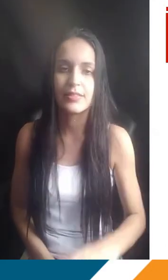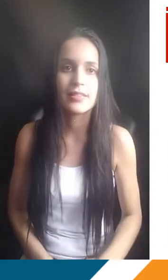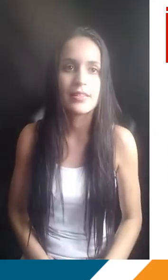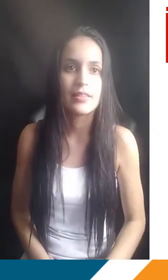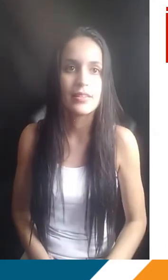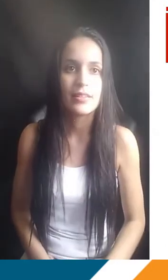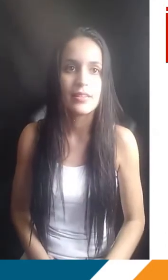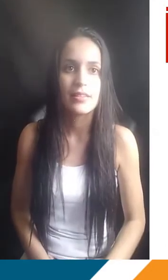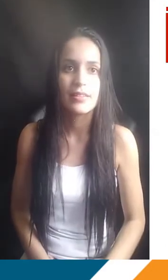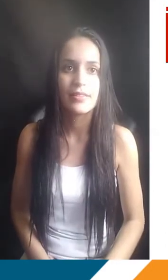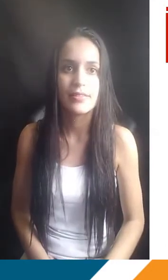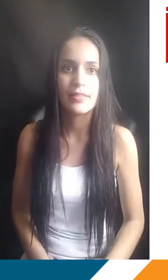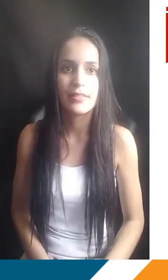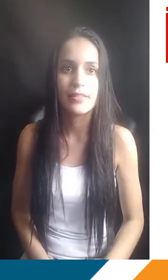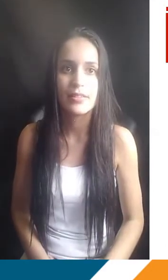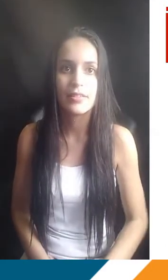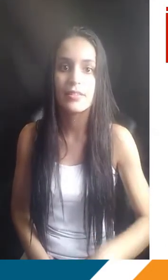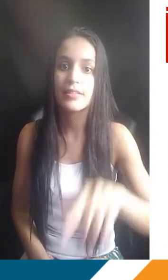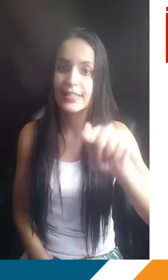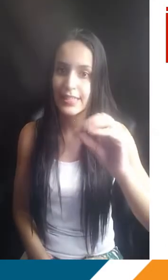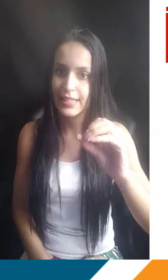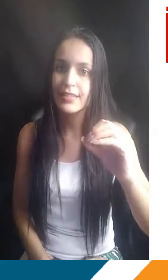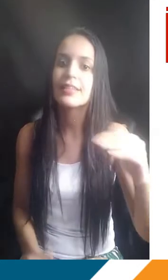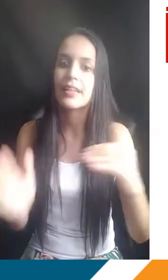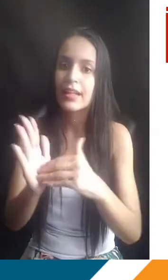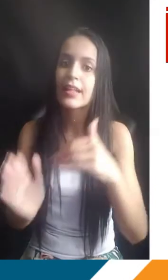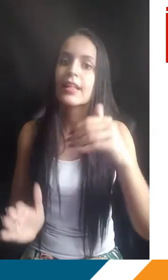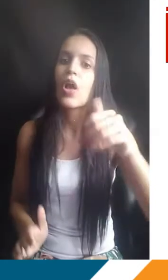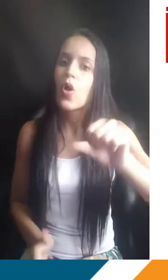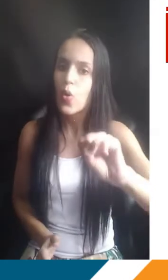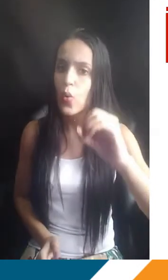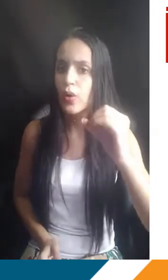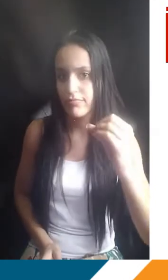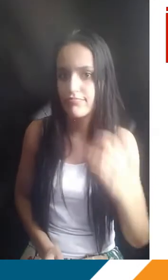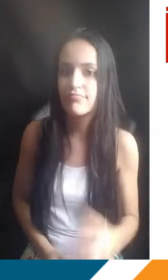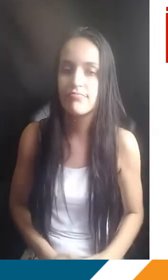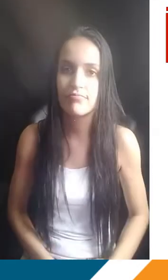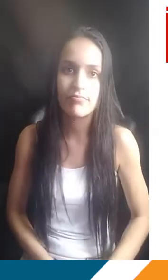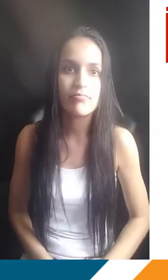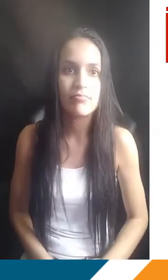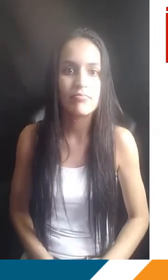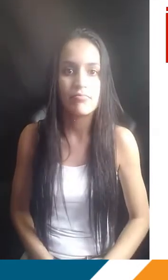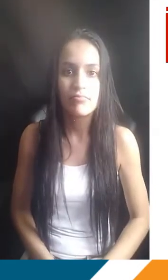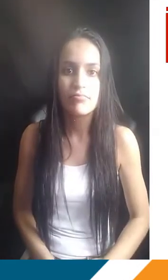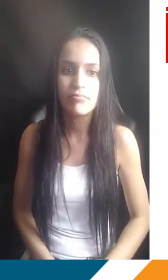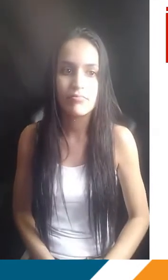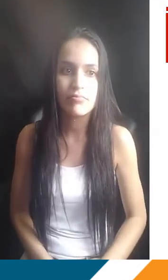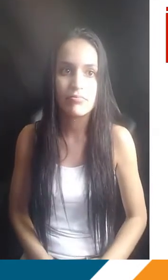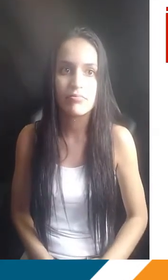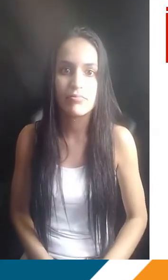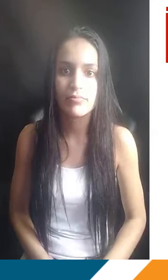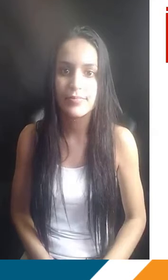desses livros importantíssimos na prosa. Agora nós vamos pensar a década de 60, 70 e 80. Por que ela vai estar junto? Porque